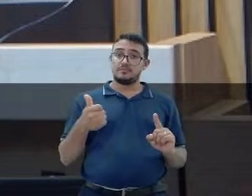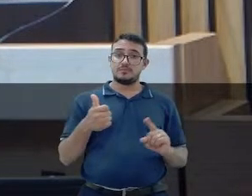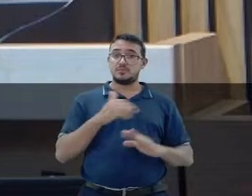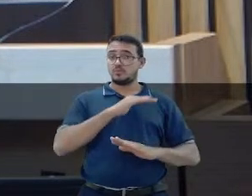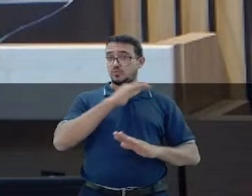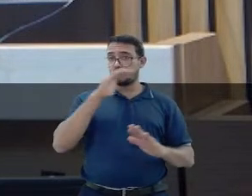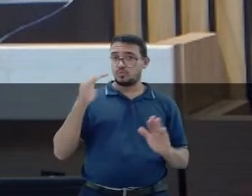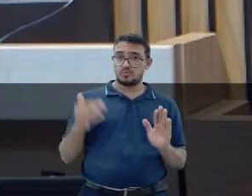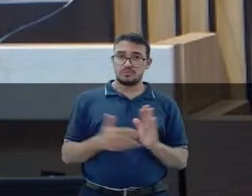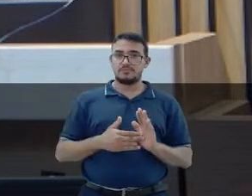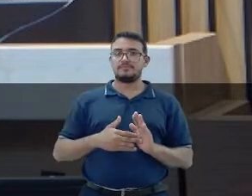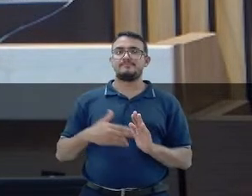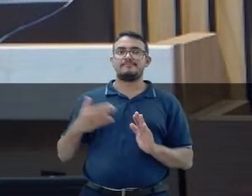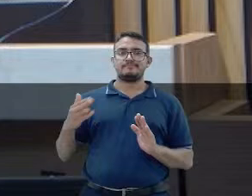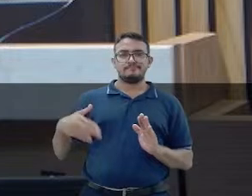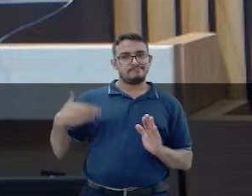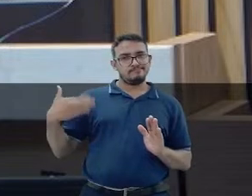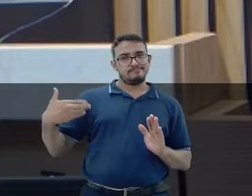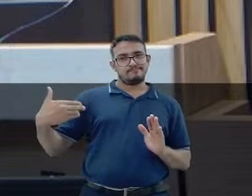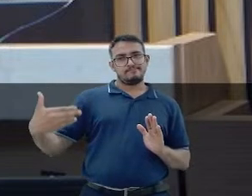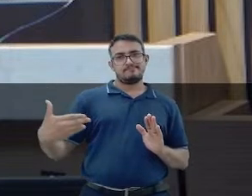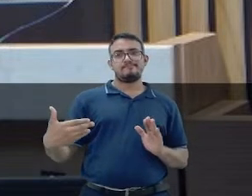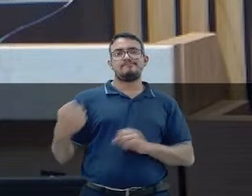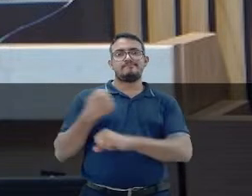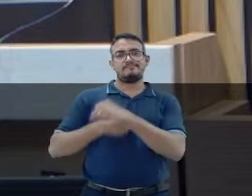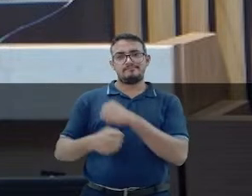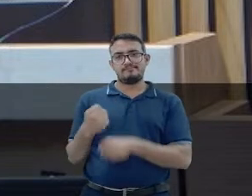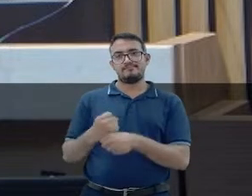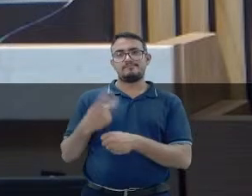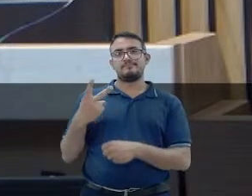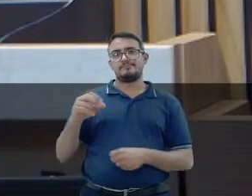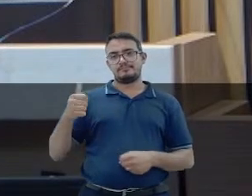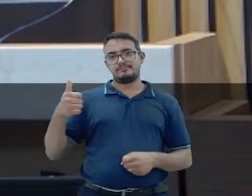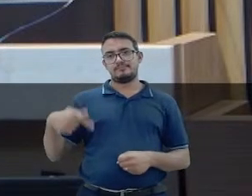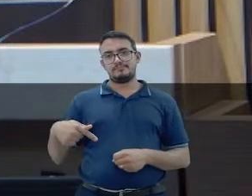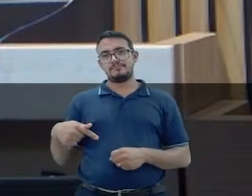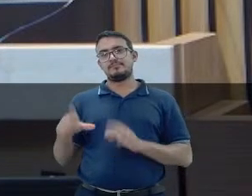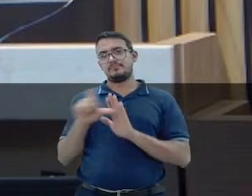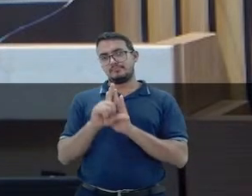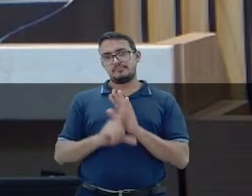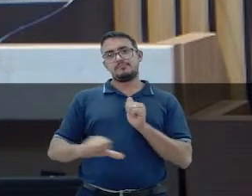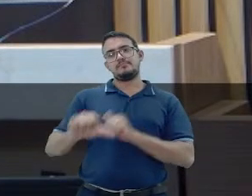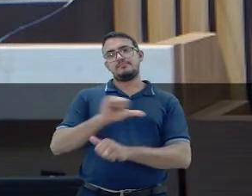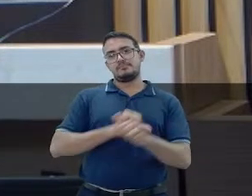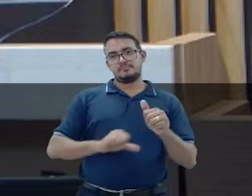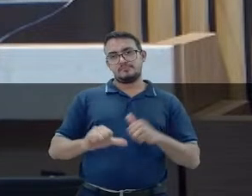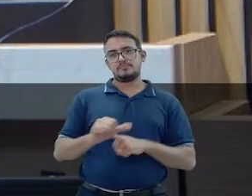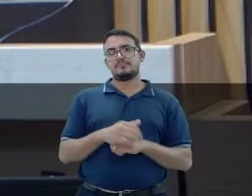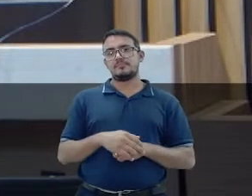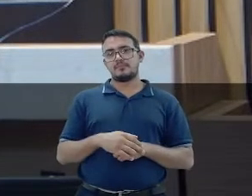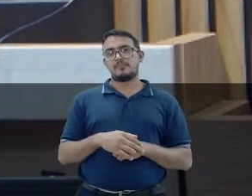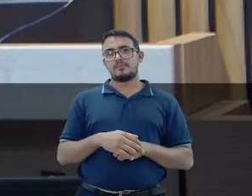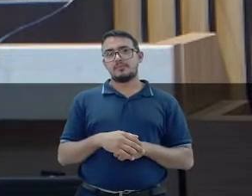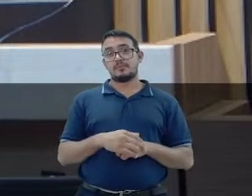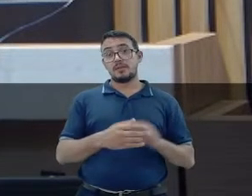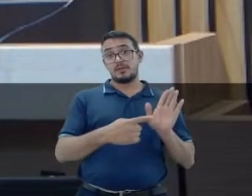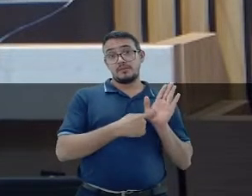a reforma trabalhista. De qualquer forma, o recorrente não apresentou qualquer demonstrativo de diferenças